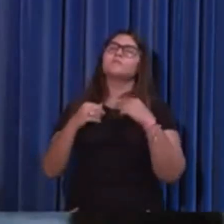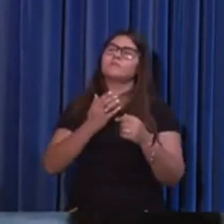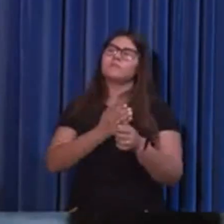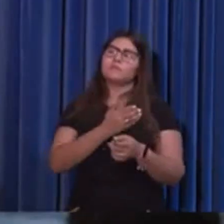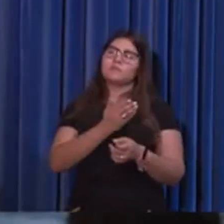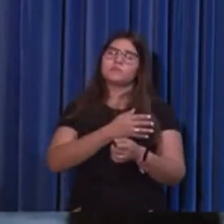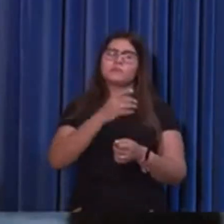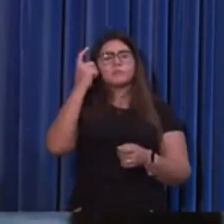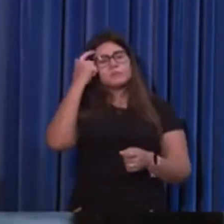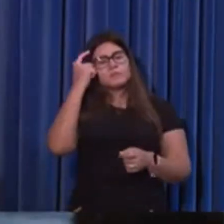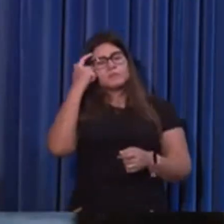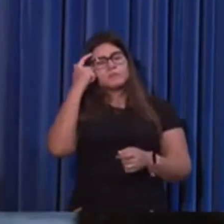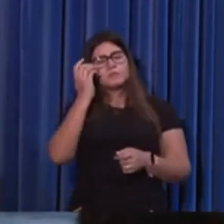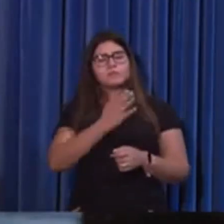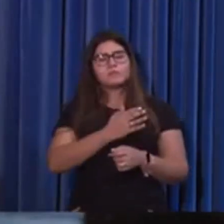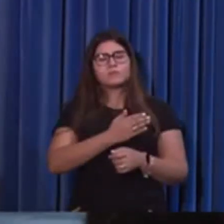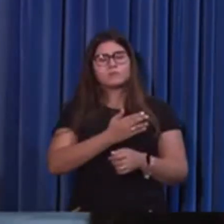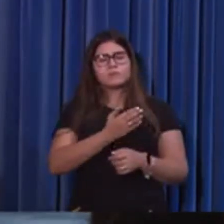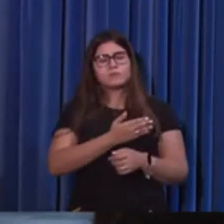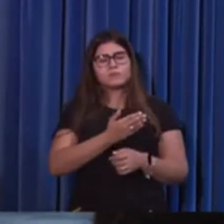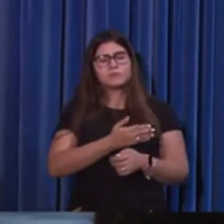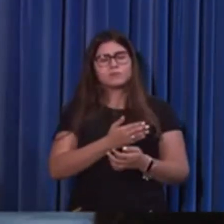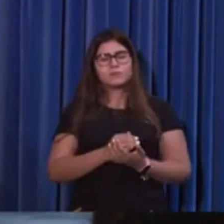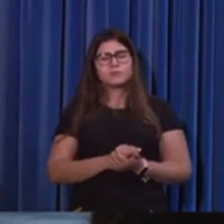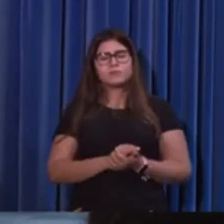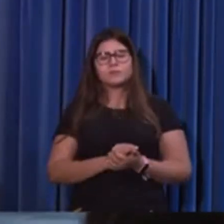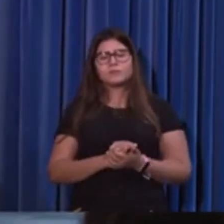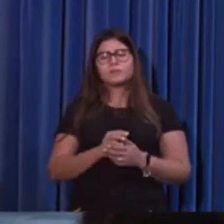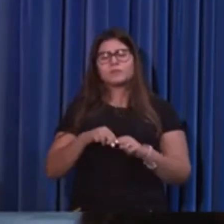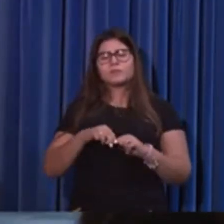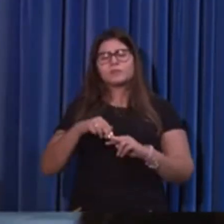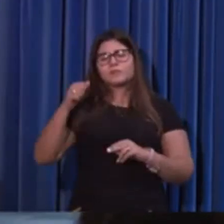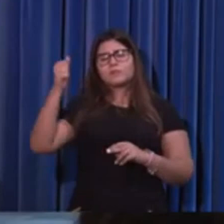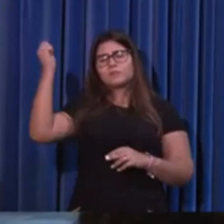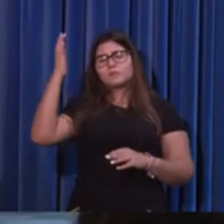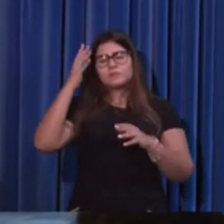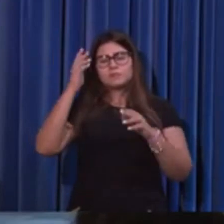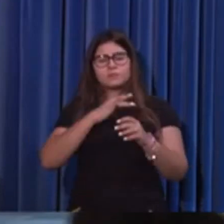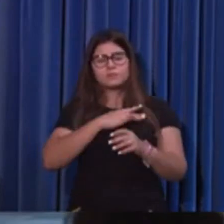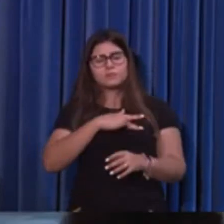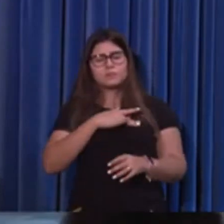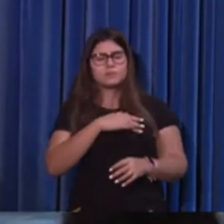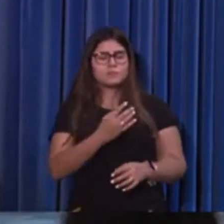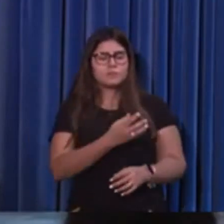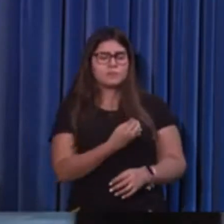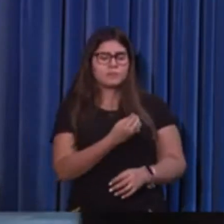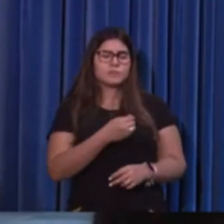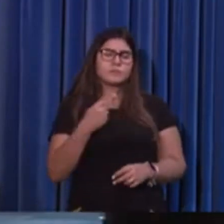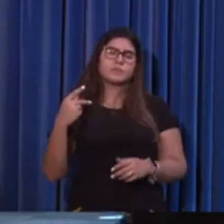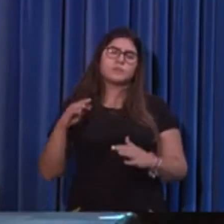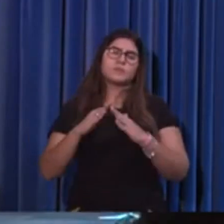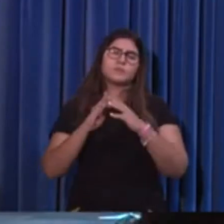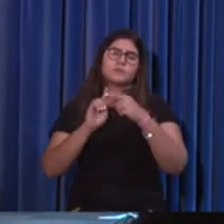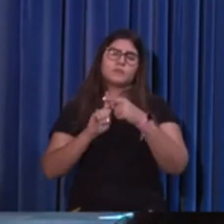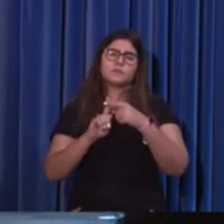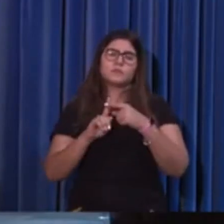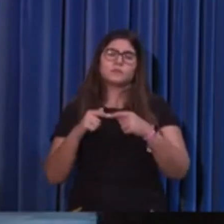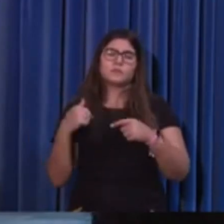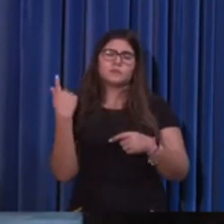os pensamentos do coração. E por graça e misericórdia, Senhor, aviva a tua igreja em nossos